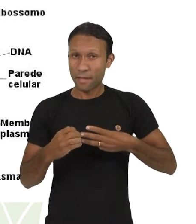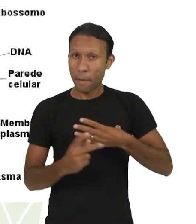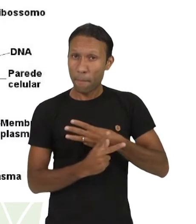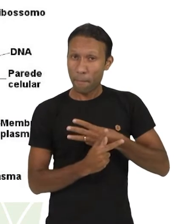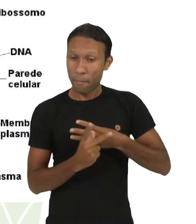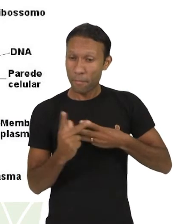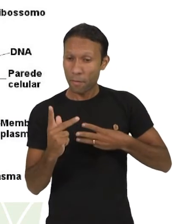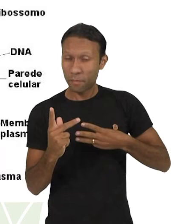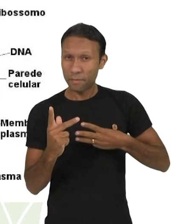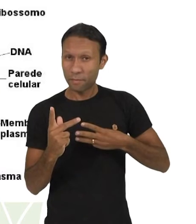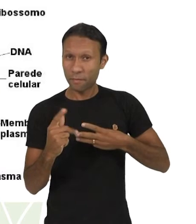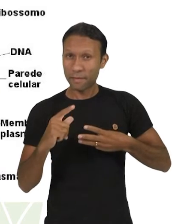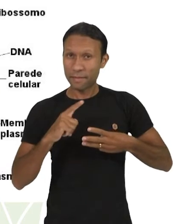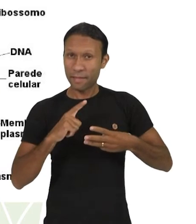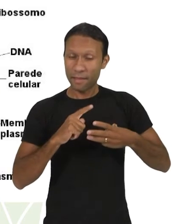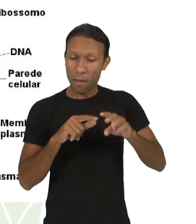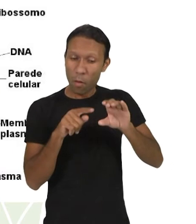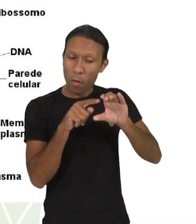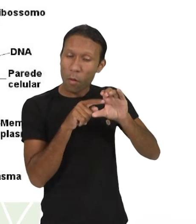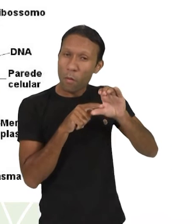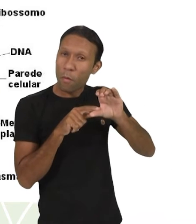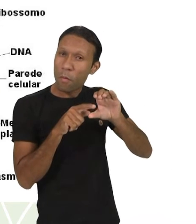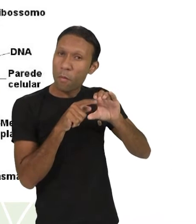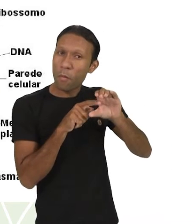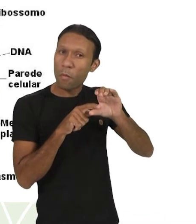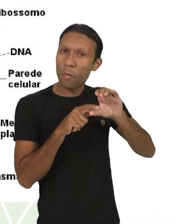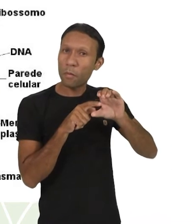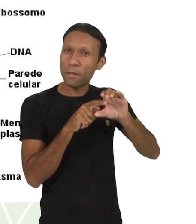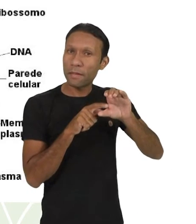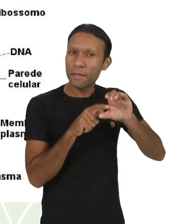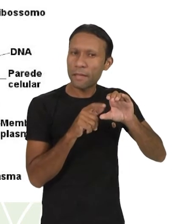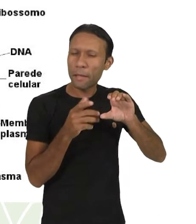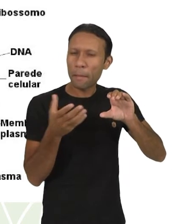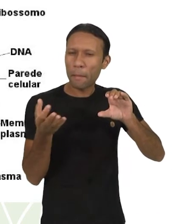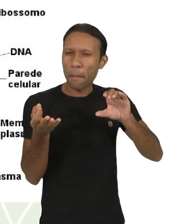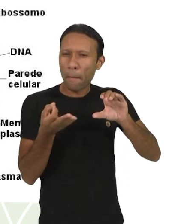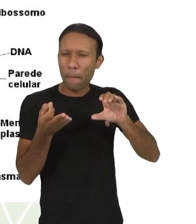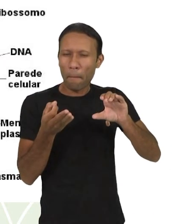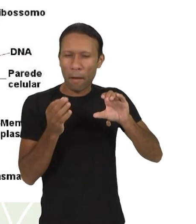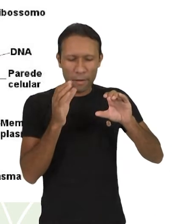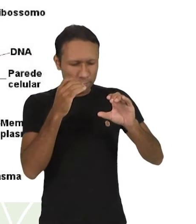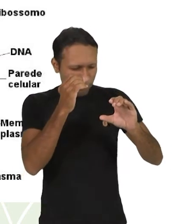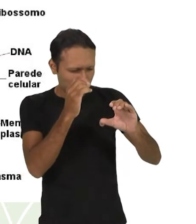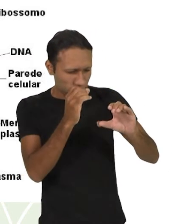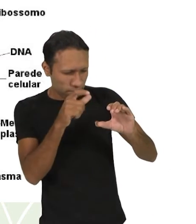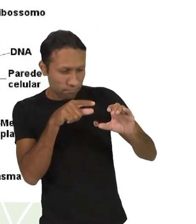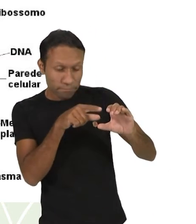ter um núcleo definido, um núcleo estabilizado, um núcleo que você bate o olho assim e fala, olha, o núcleo